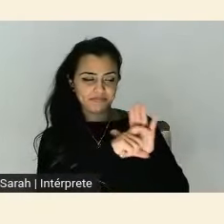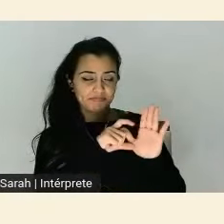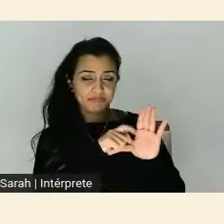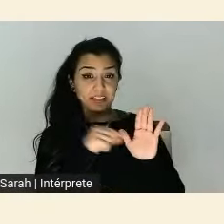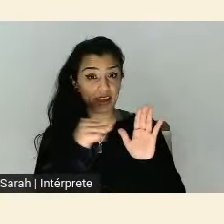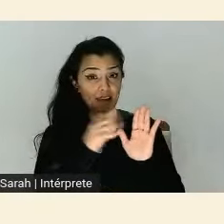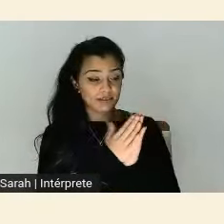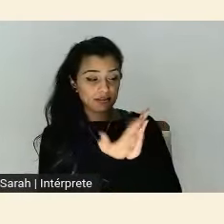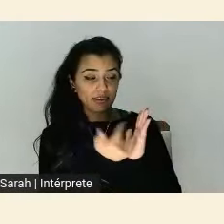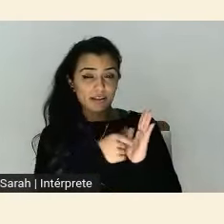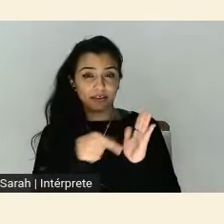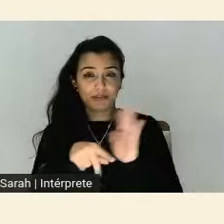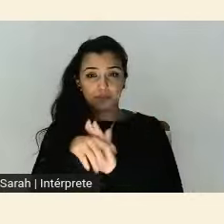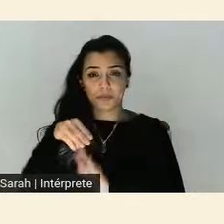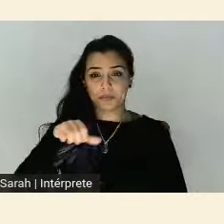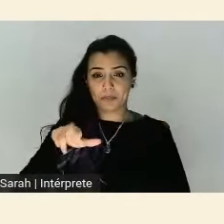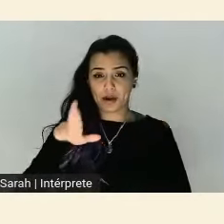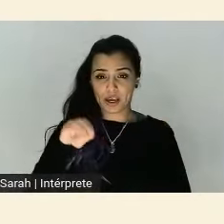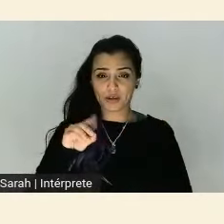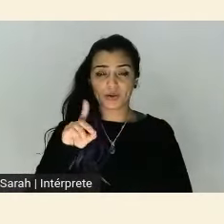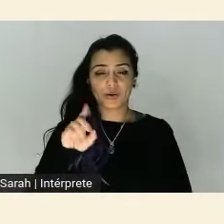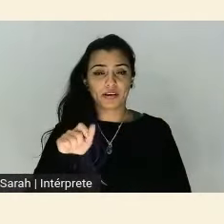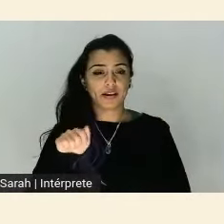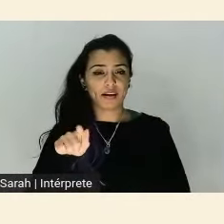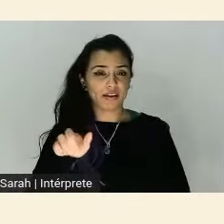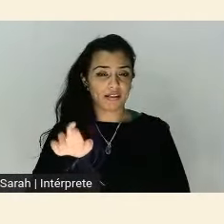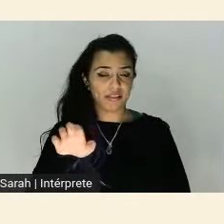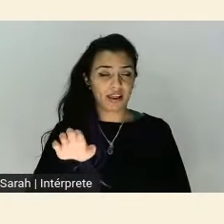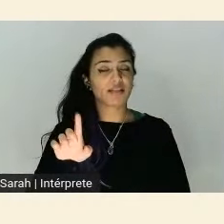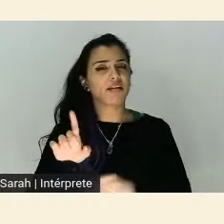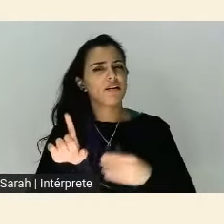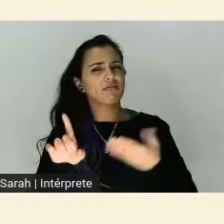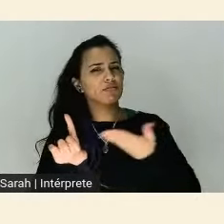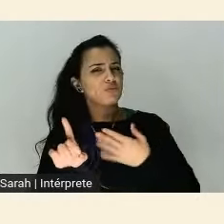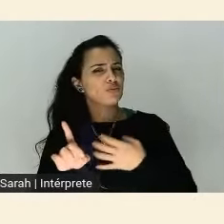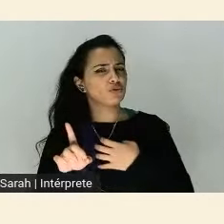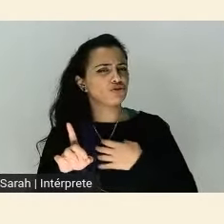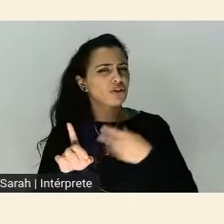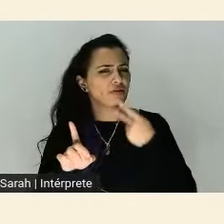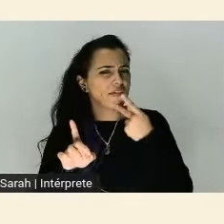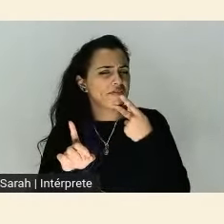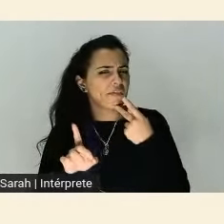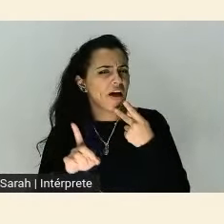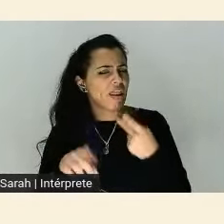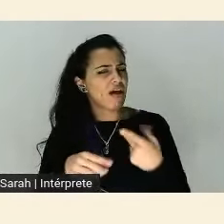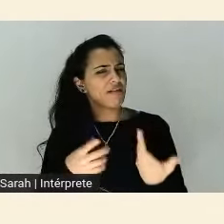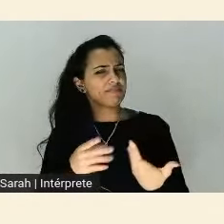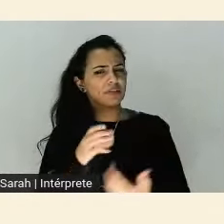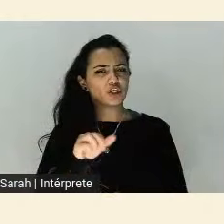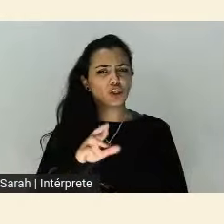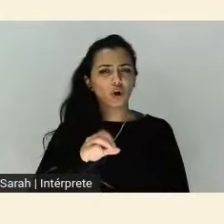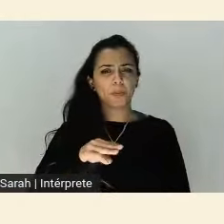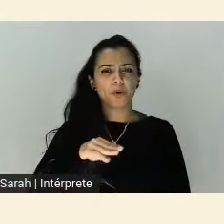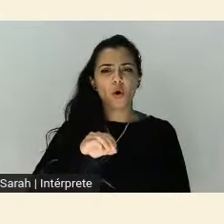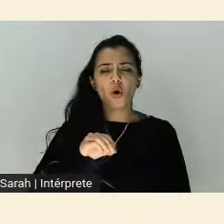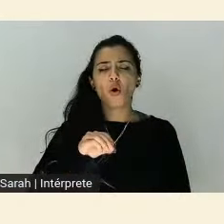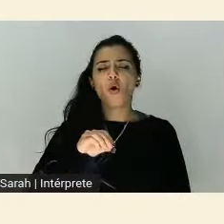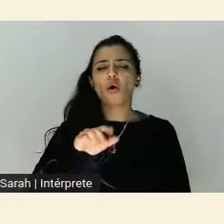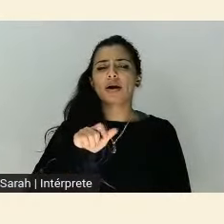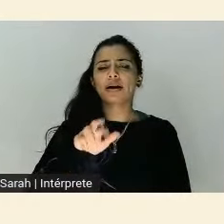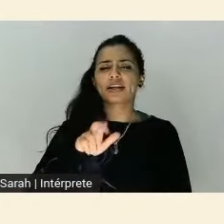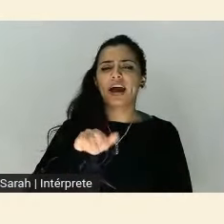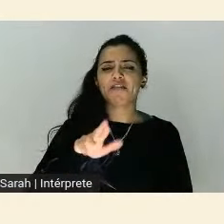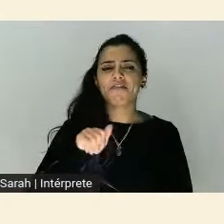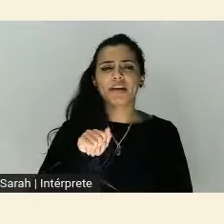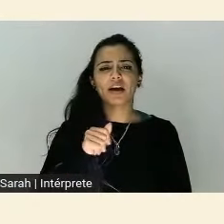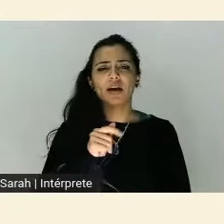estilo, é um tema de fronteira. Sua escrita é cromográfica. É escrita com